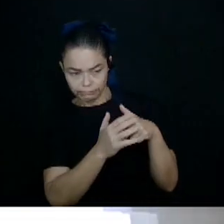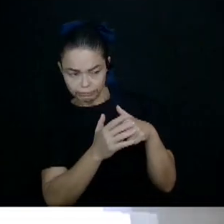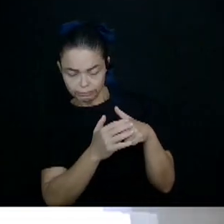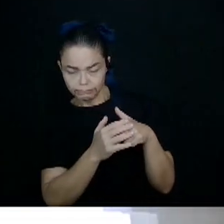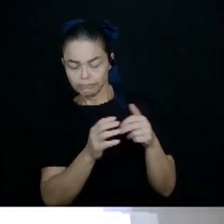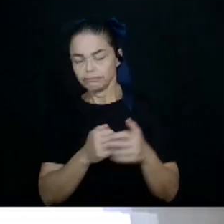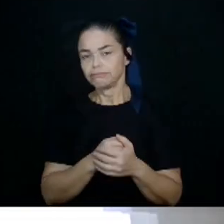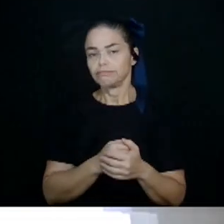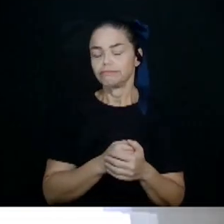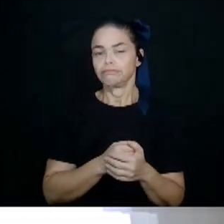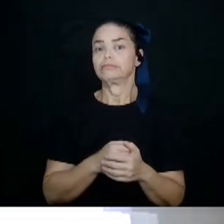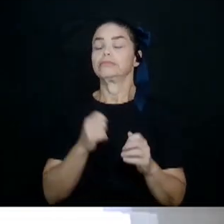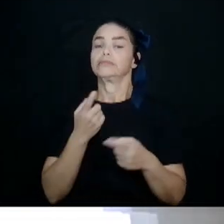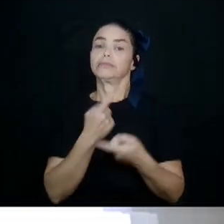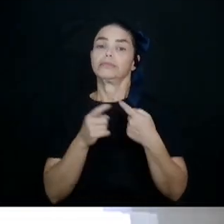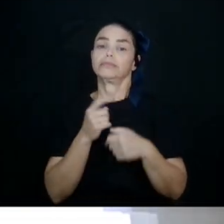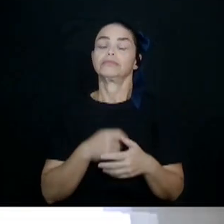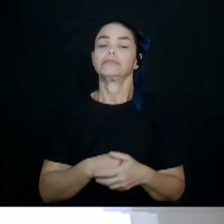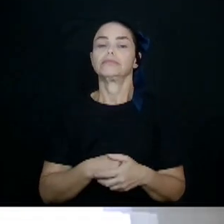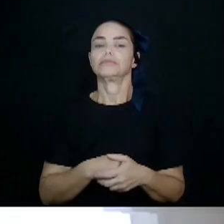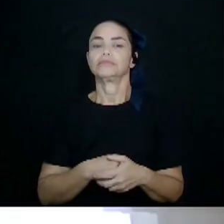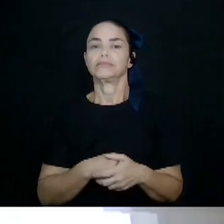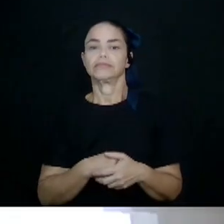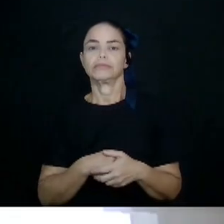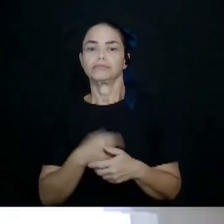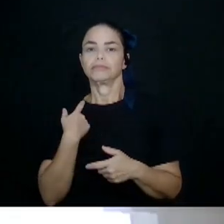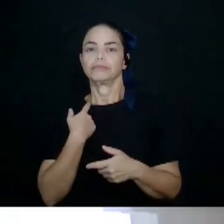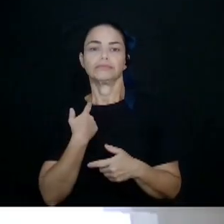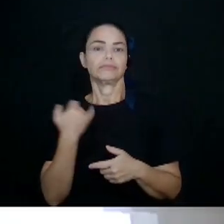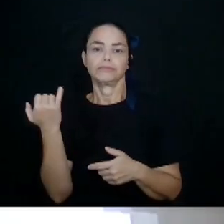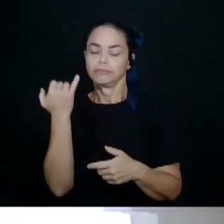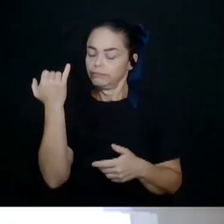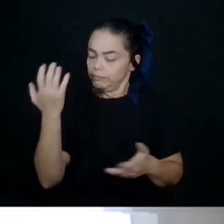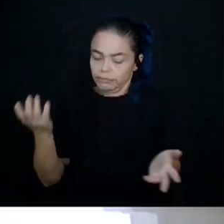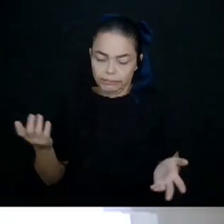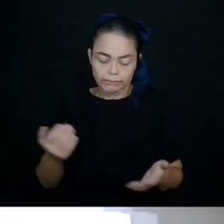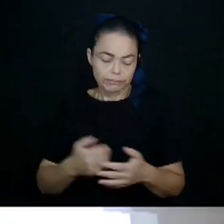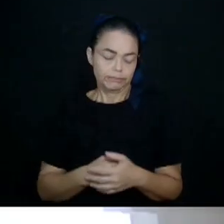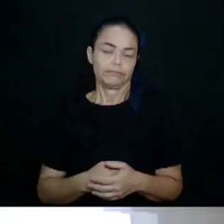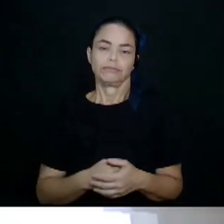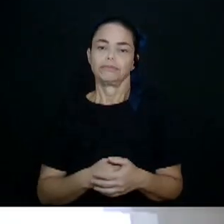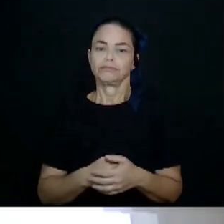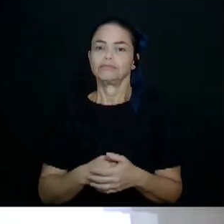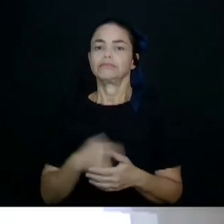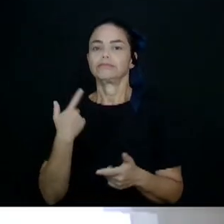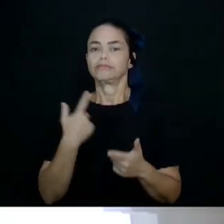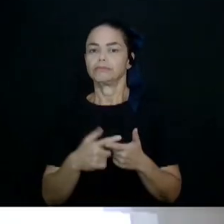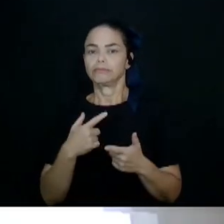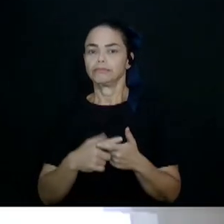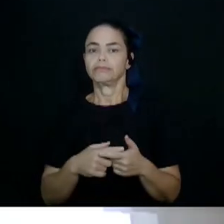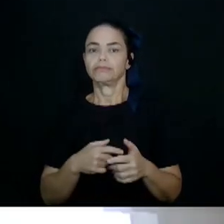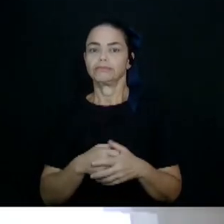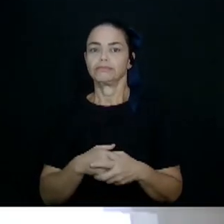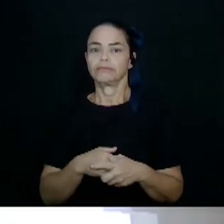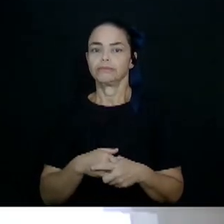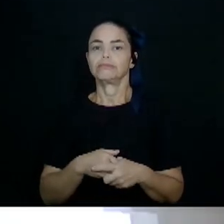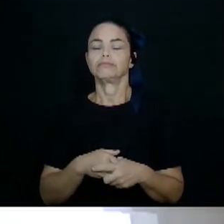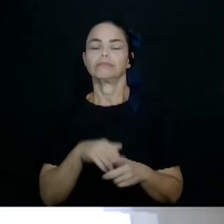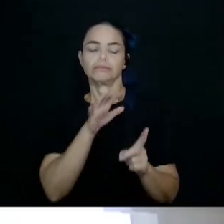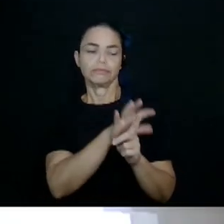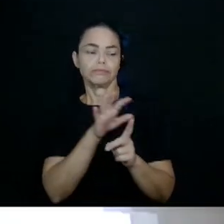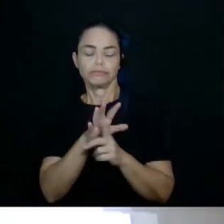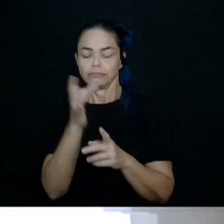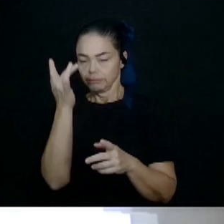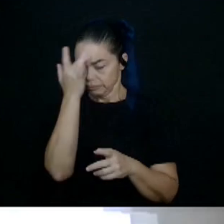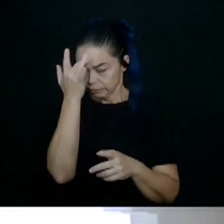isso, pontuando para ele, né? Coisas que para ele naquele primeiro momento fazem sentido, né? Os riscos, o impacto na saúde